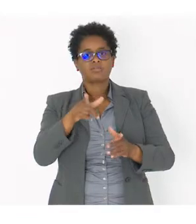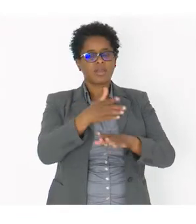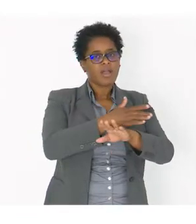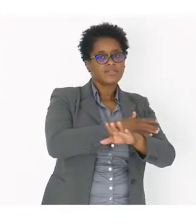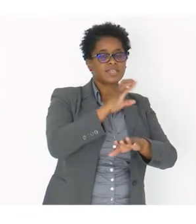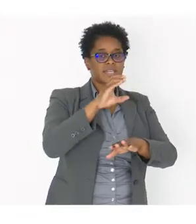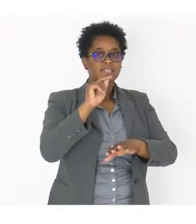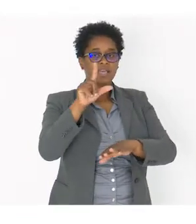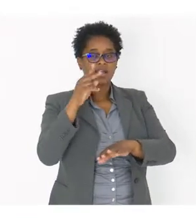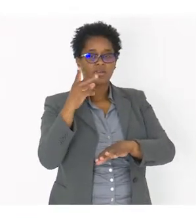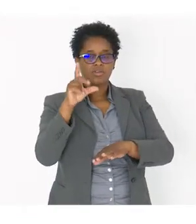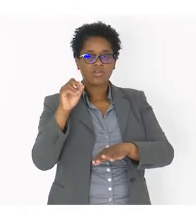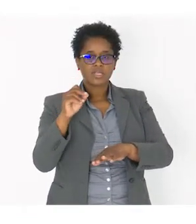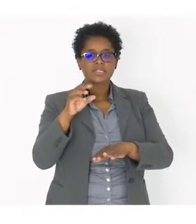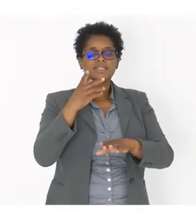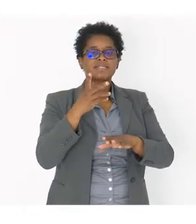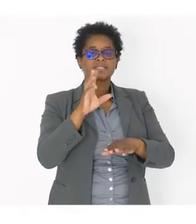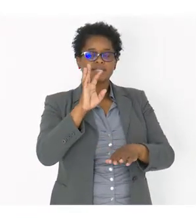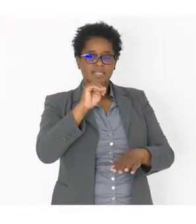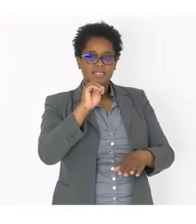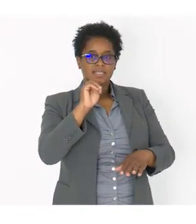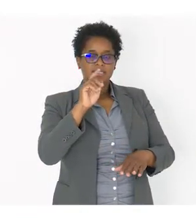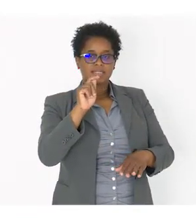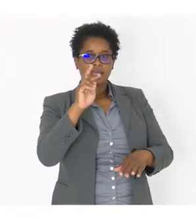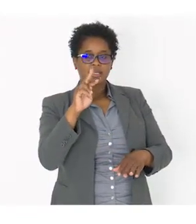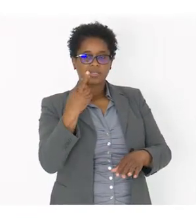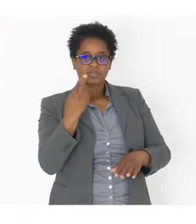células sexuais femininas,